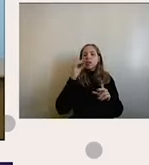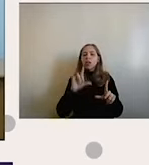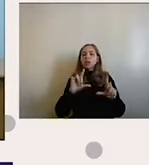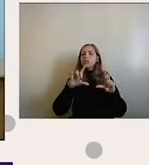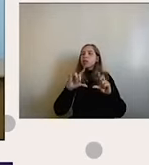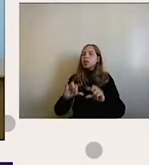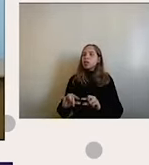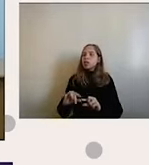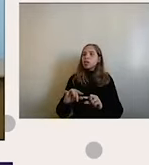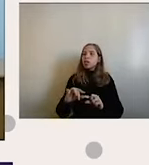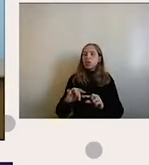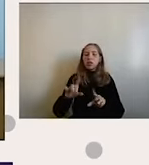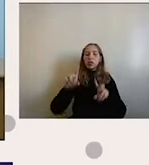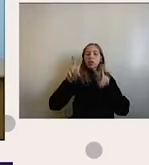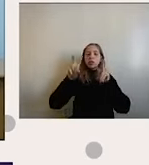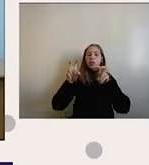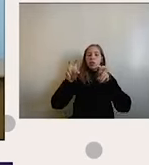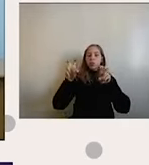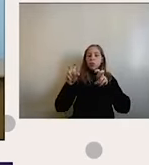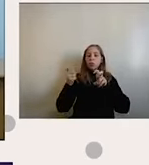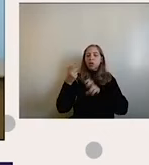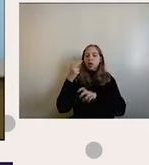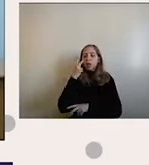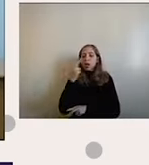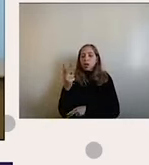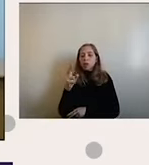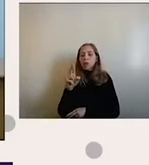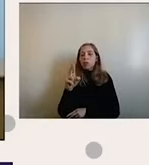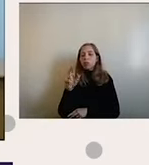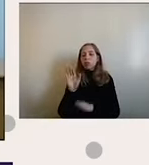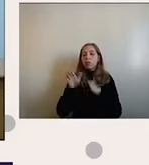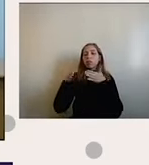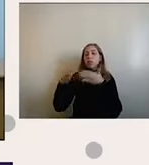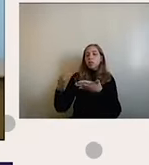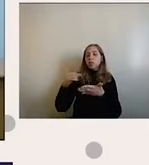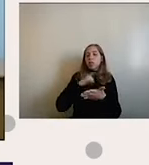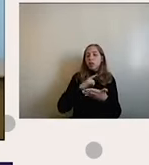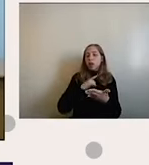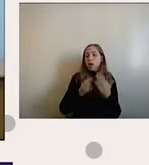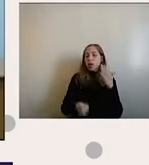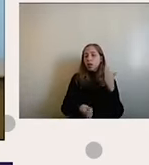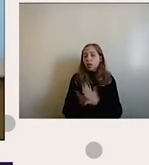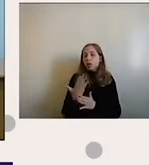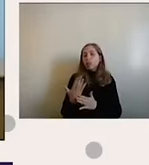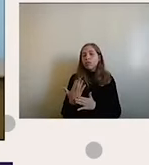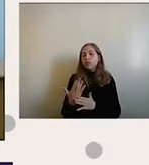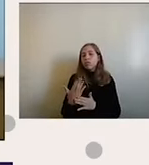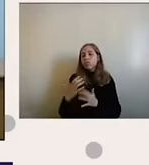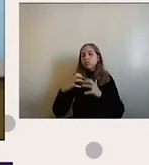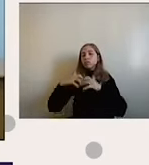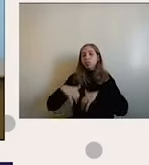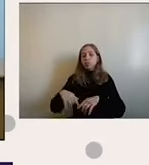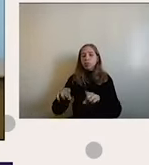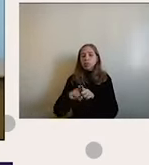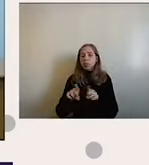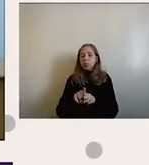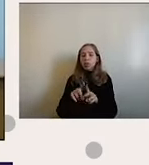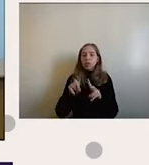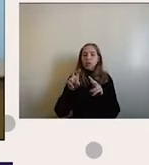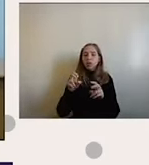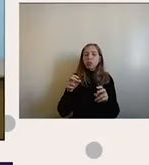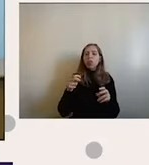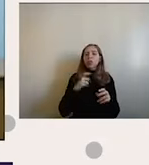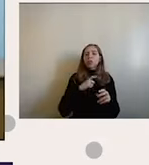o NETEP especificamente, né? Uma queda que vinha ocorrendo nas notificações ou nas caracterizações. Então, o NETEP tem